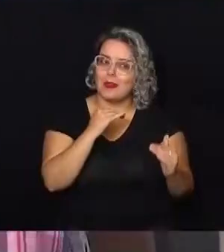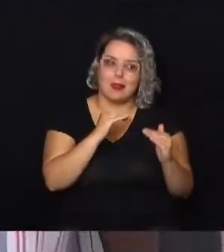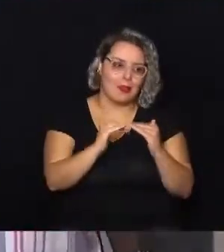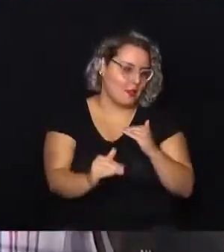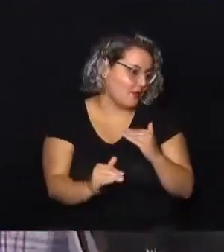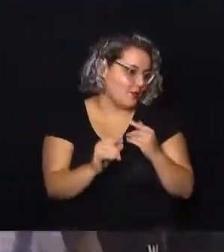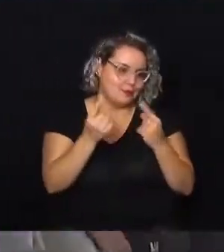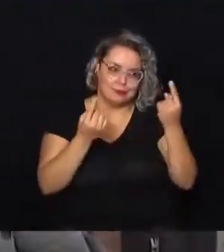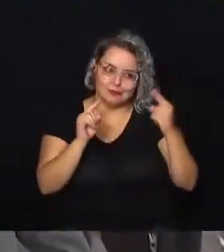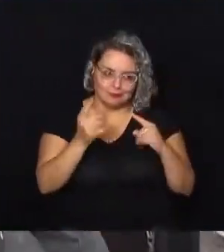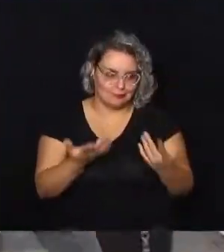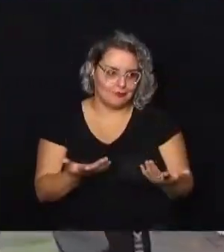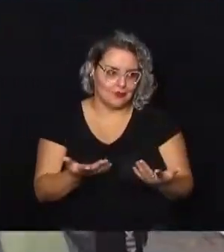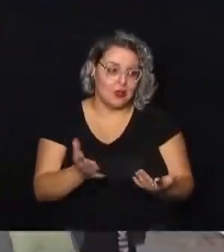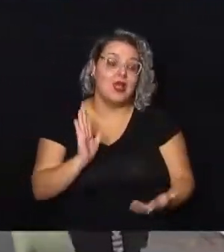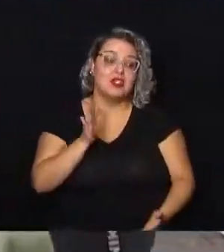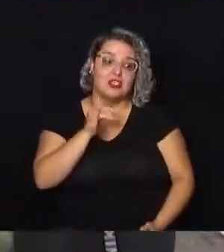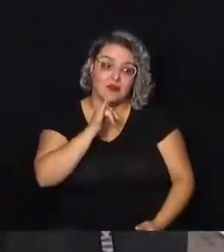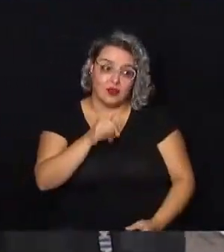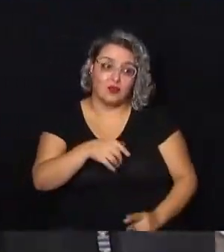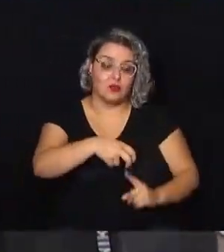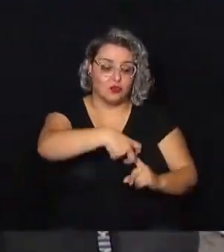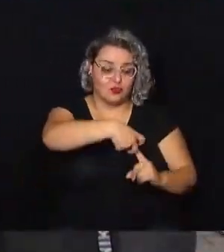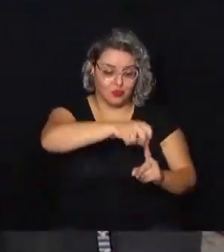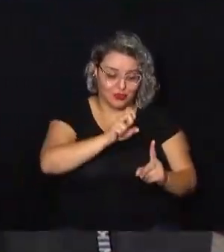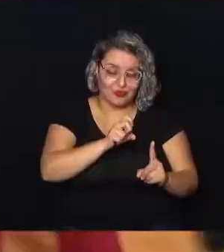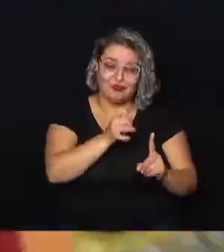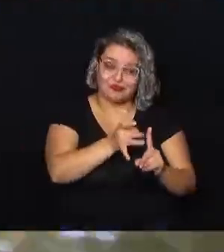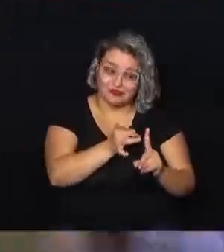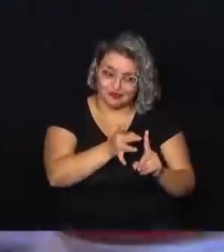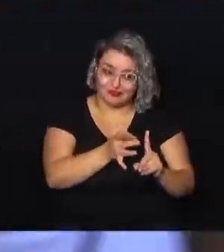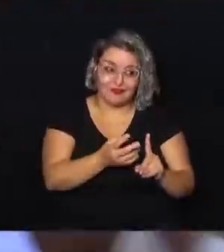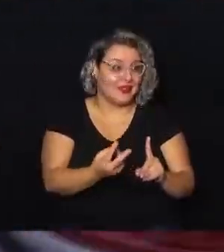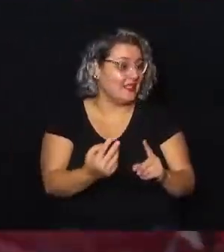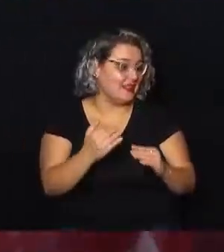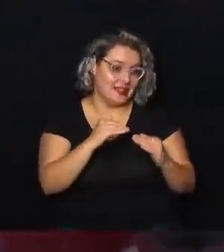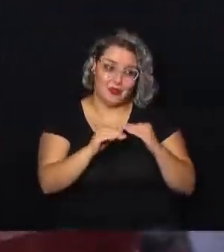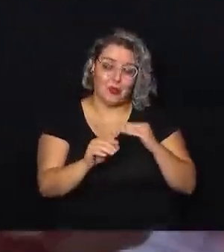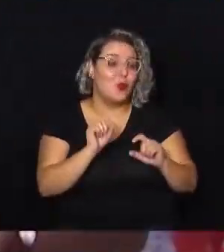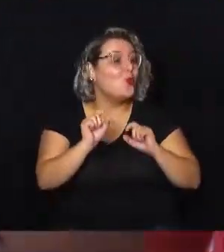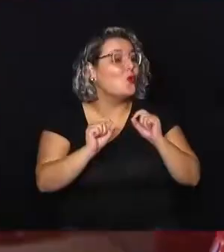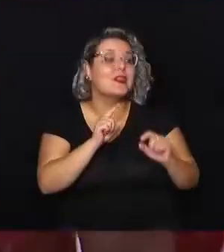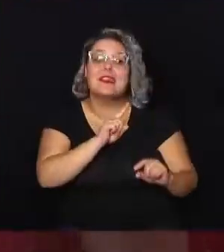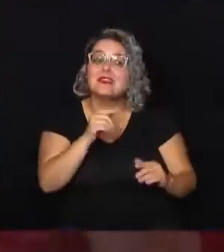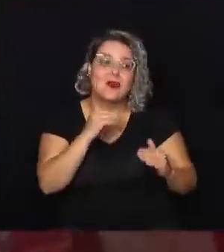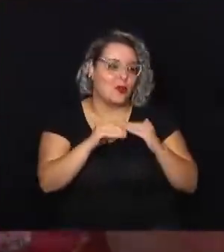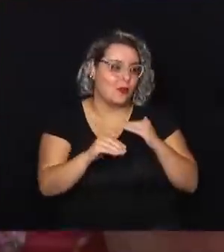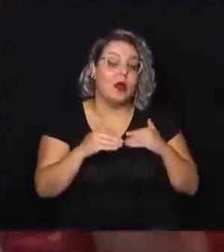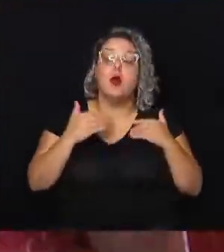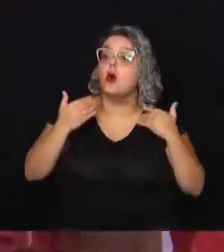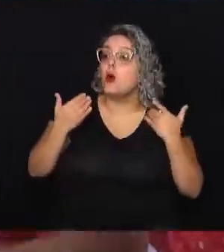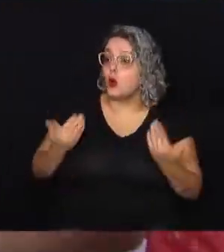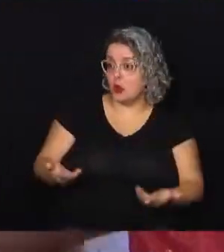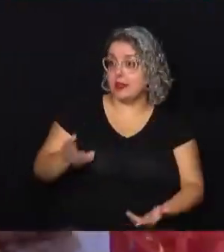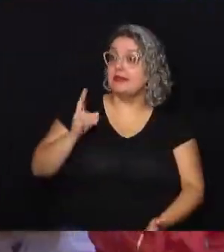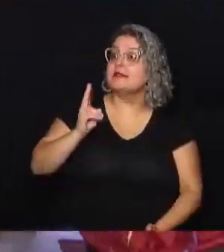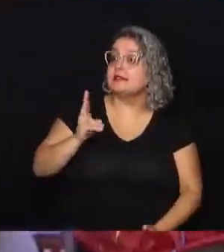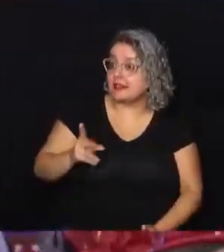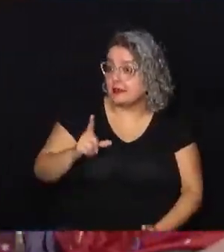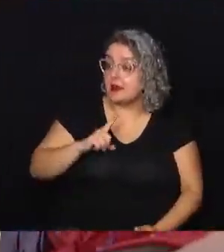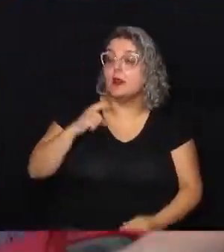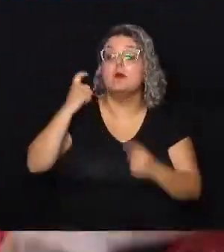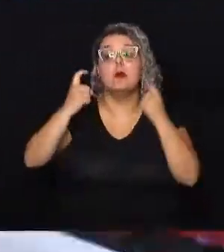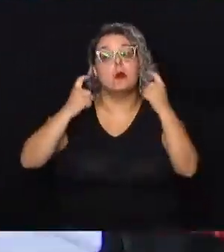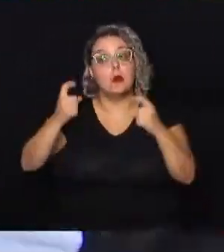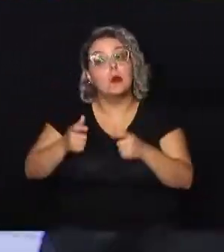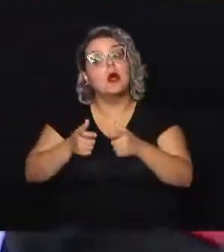Carnaval. Então, já falou ali da garrafinha de vidro, então não combina. O que mais não combina? Olha, a gente sempre tem uma preocupação muito